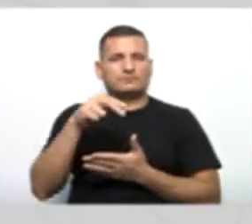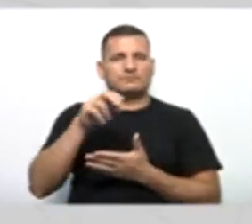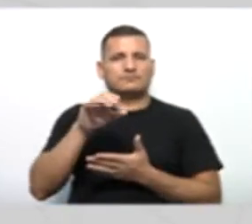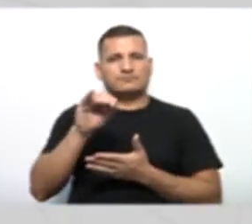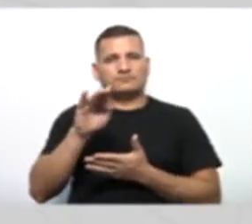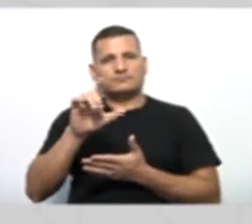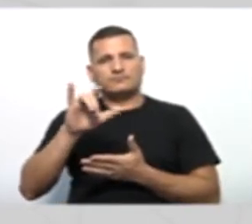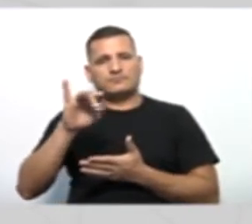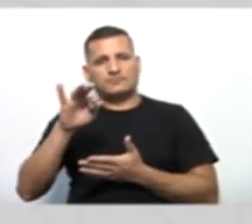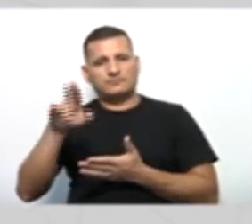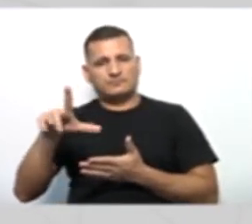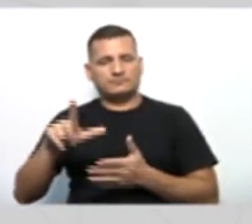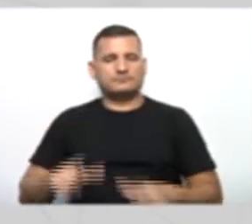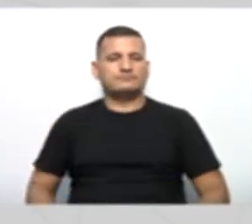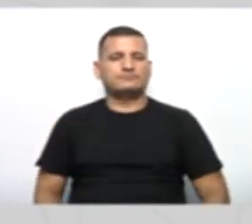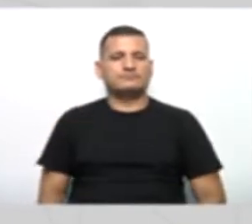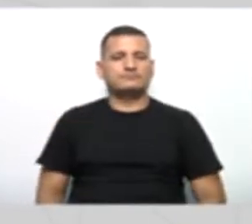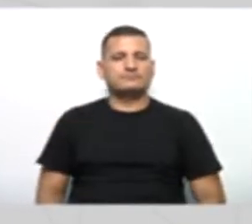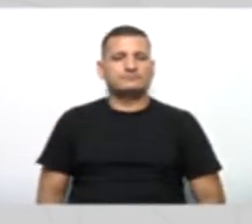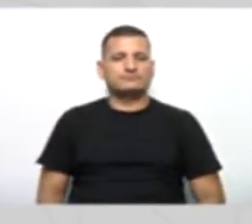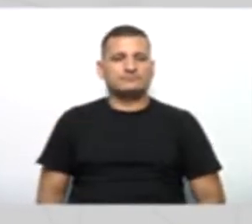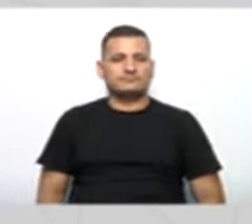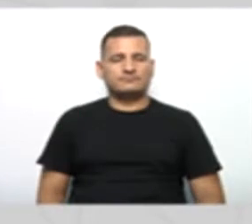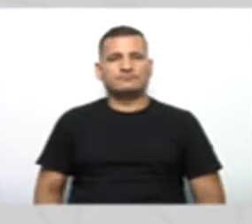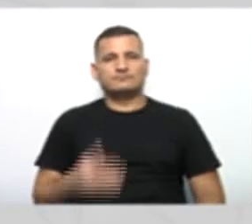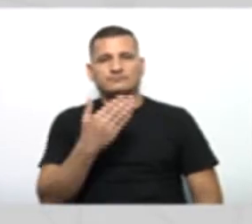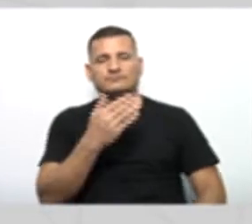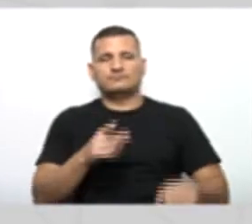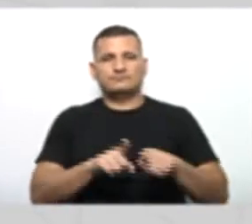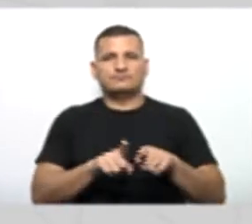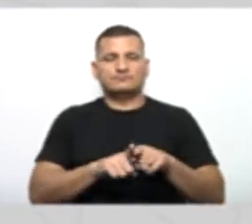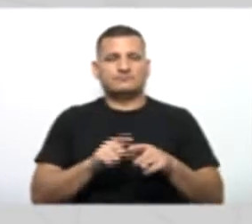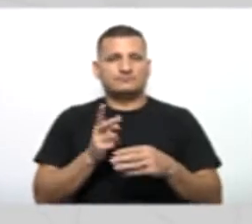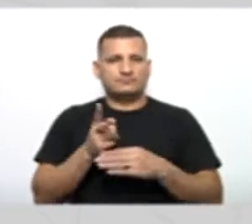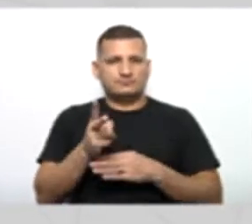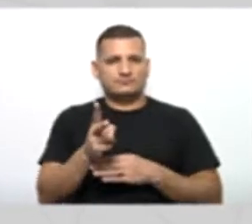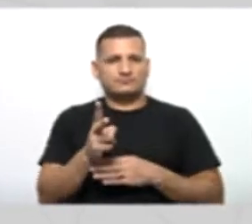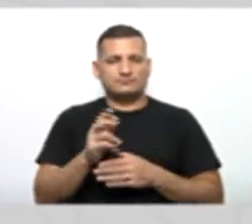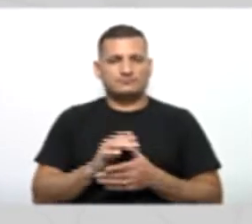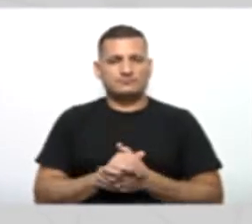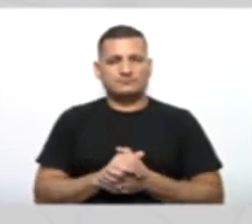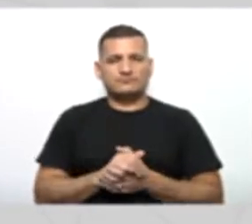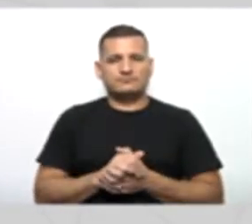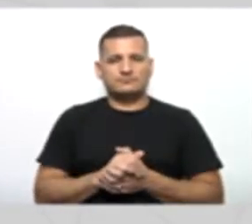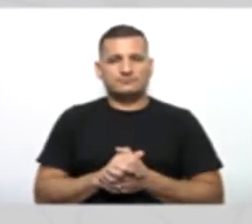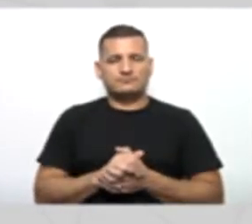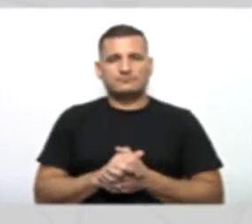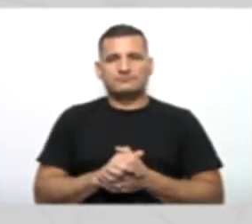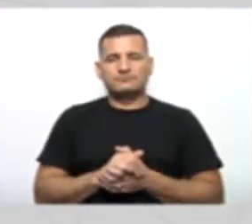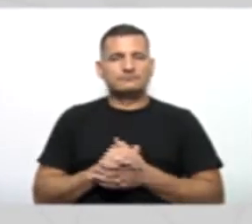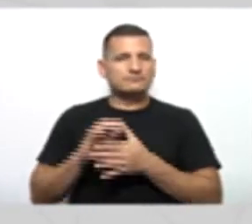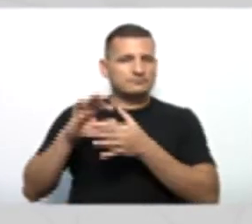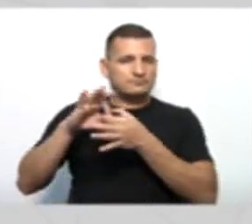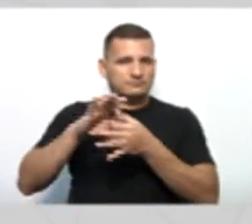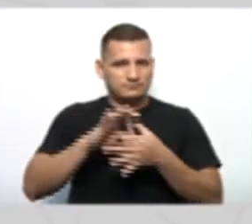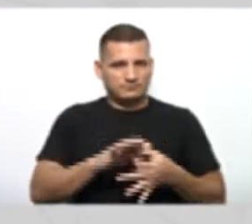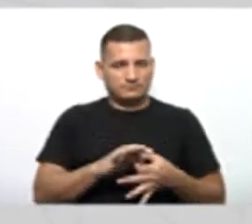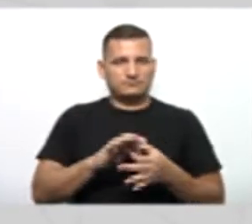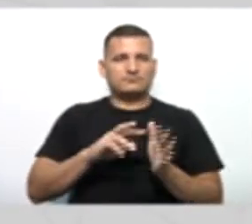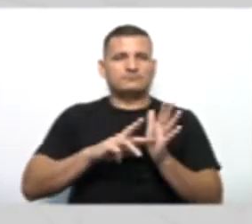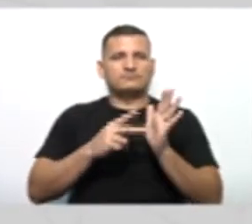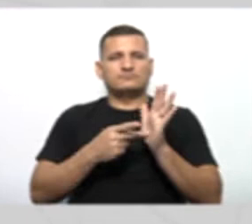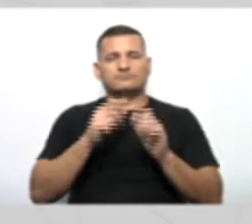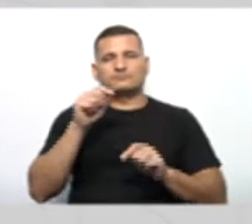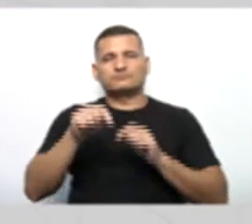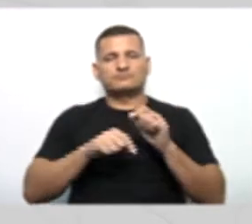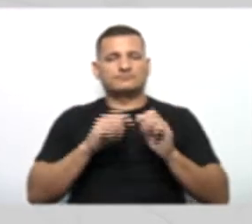propõe a e a aqui também uma continuidade sobre o a contextualização ea definição